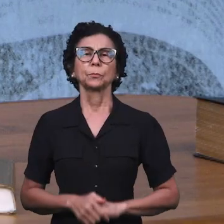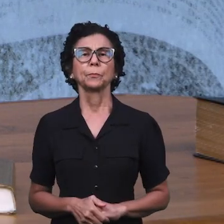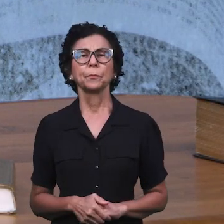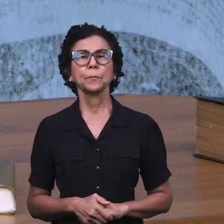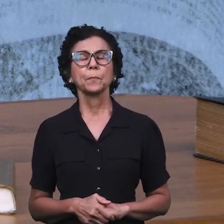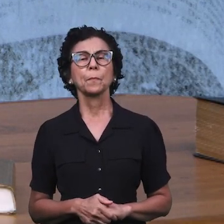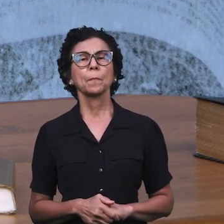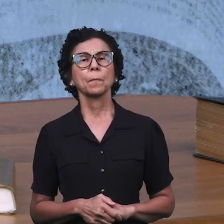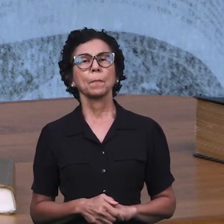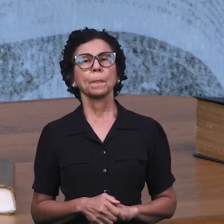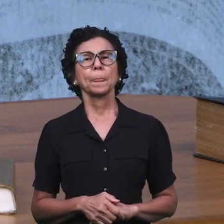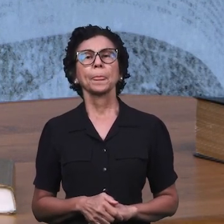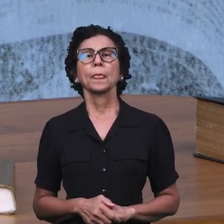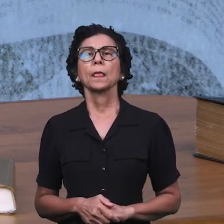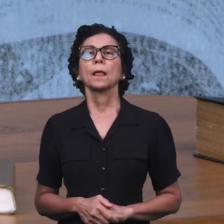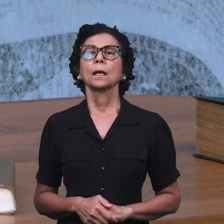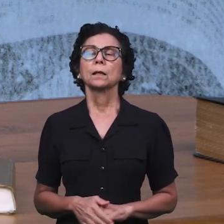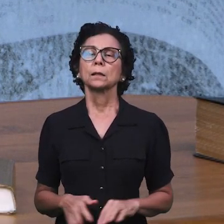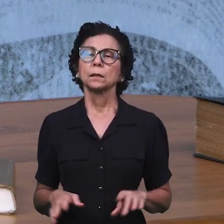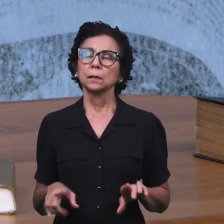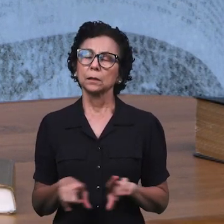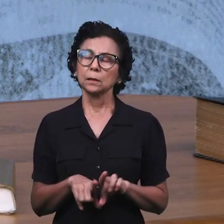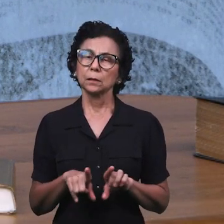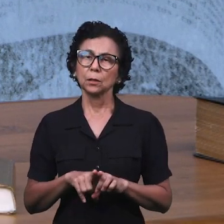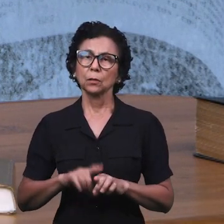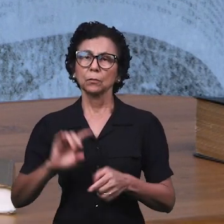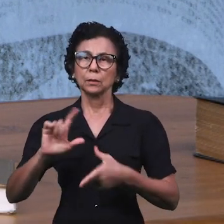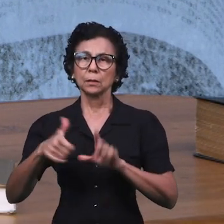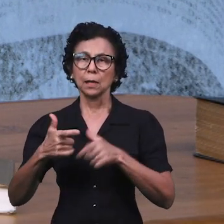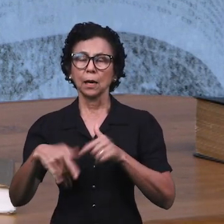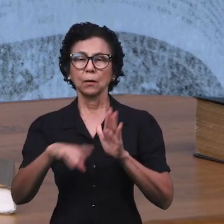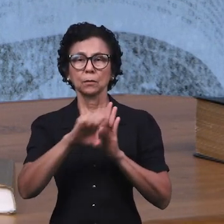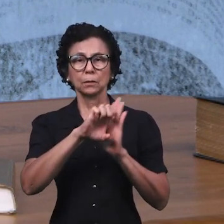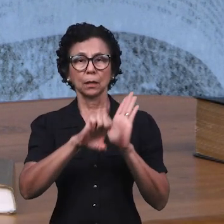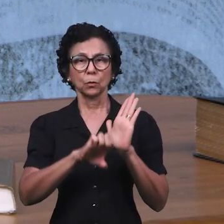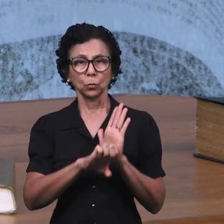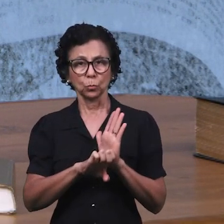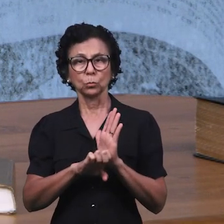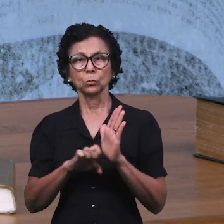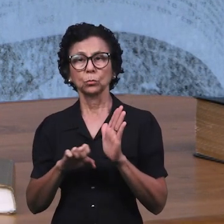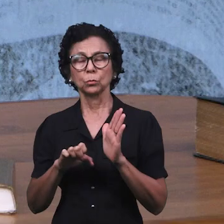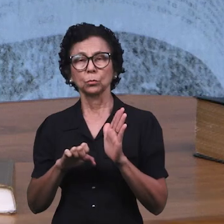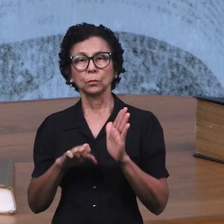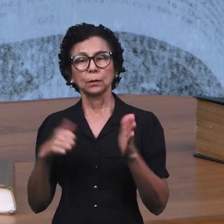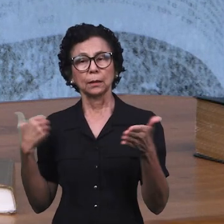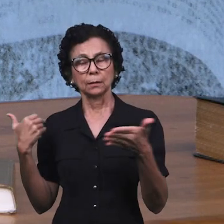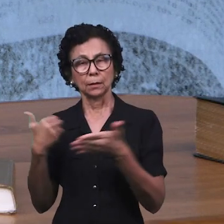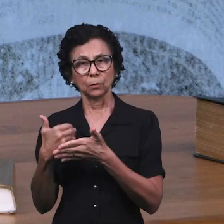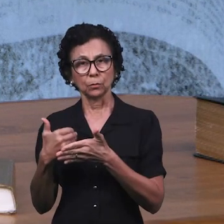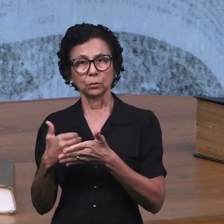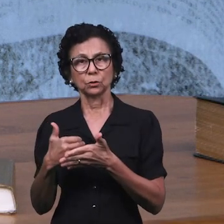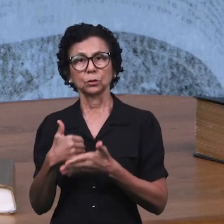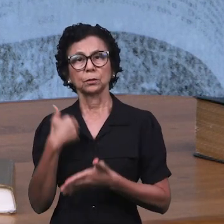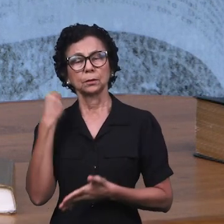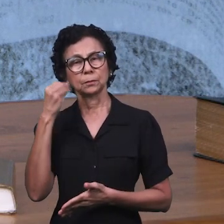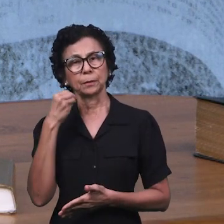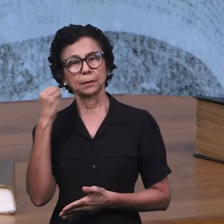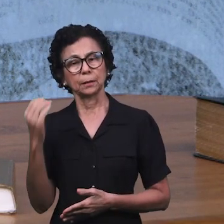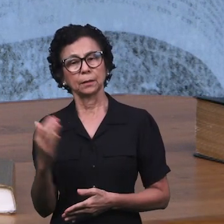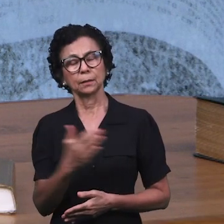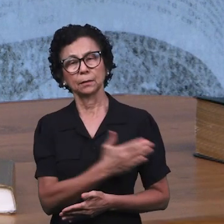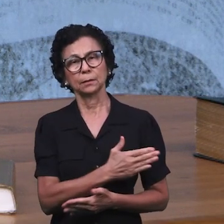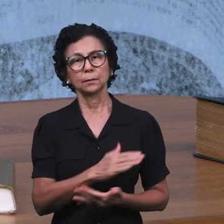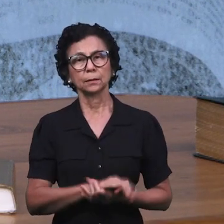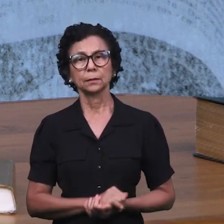estatuto e direito em Israel até o dia de hoje. E chegando Davi a Siclague, enviou do despojo